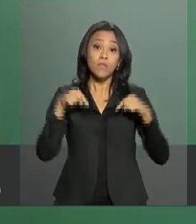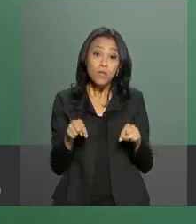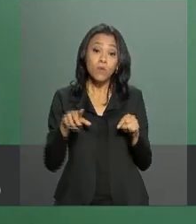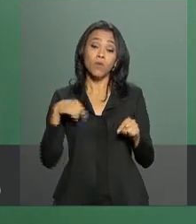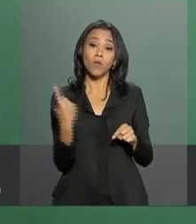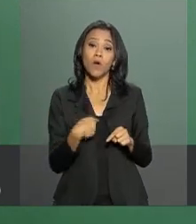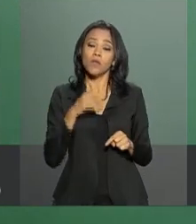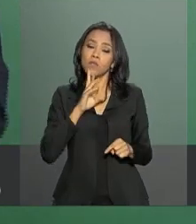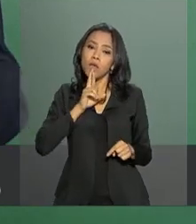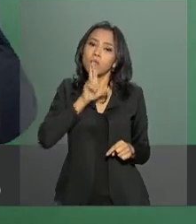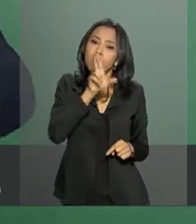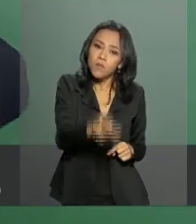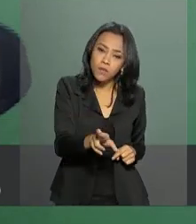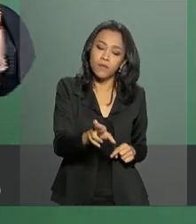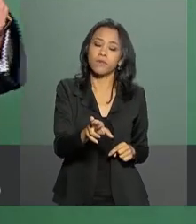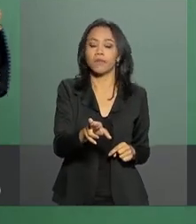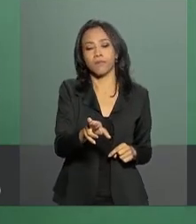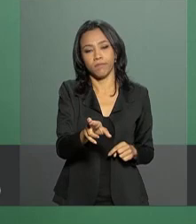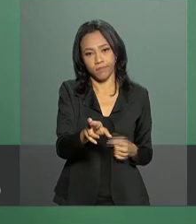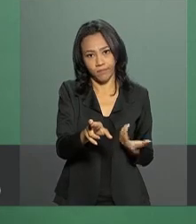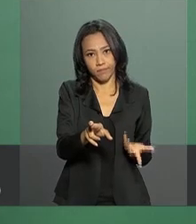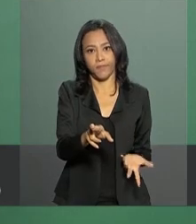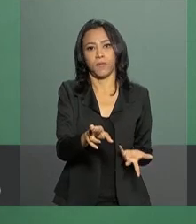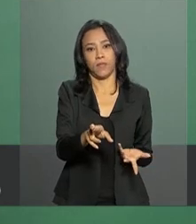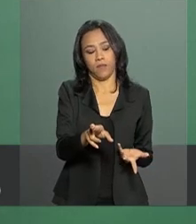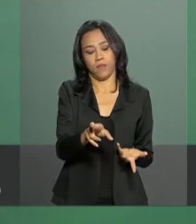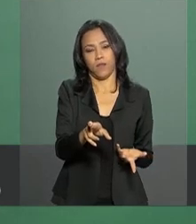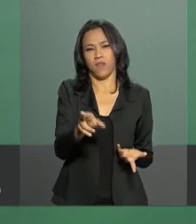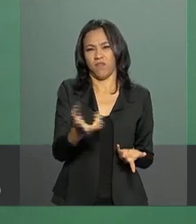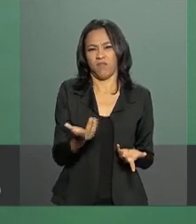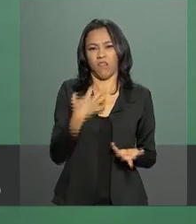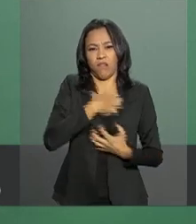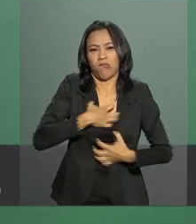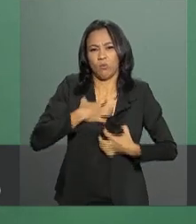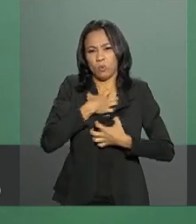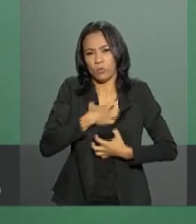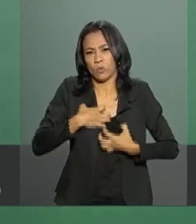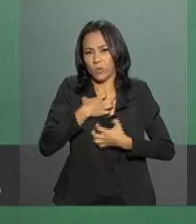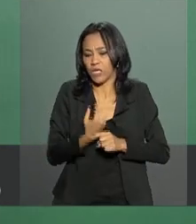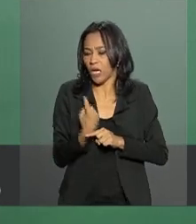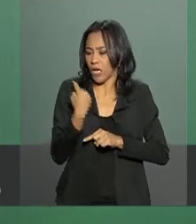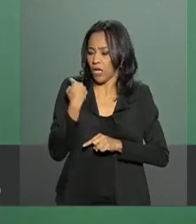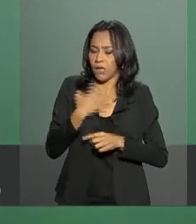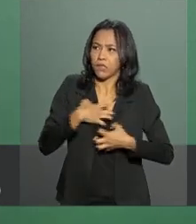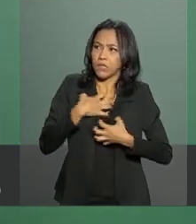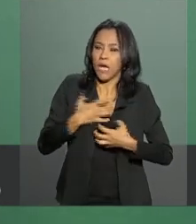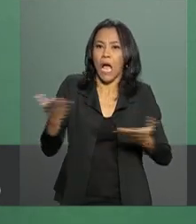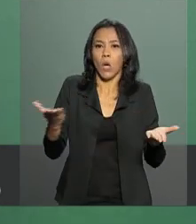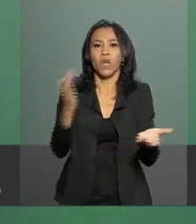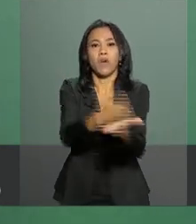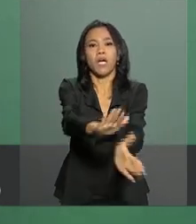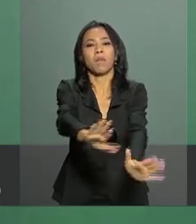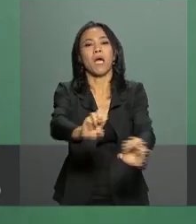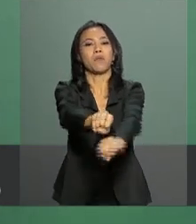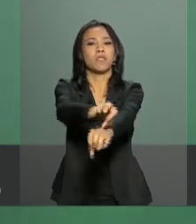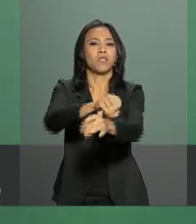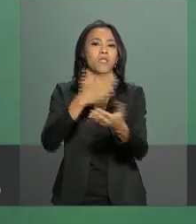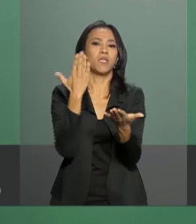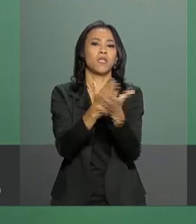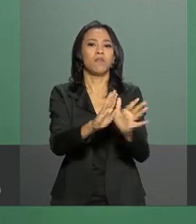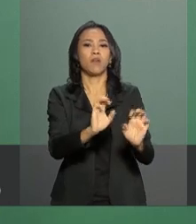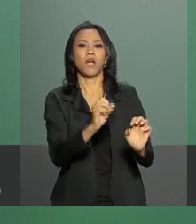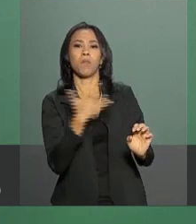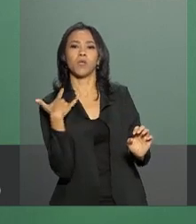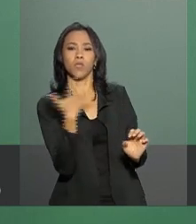resposta digamos que responde aquelas angústias inaugurais e dizer agora vão acabar com a educação é acabar com a saúde